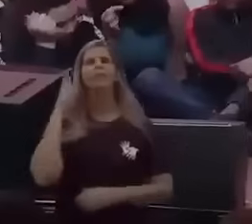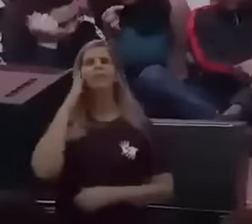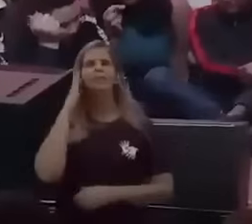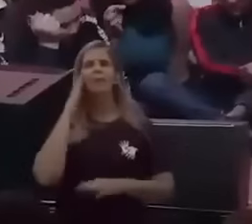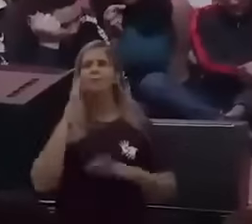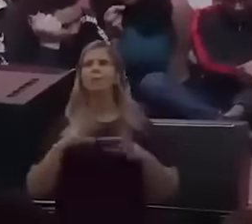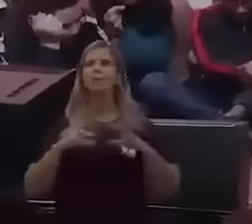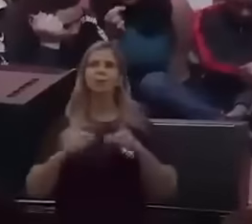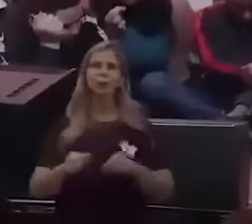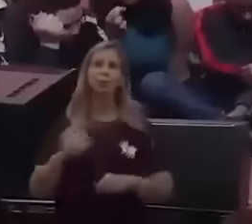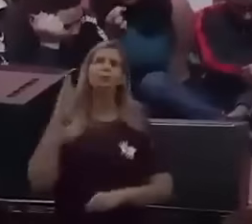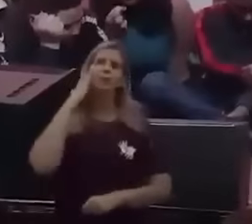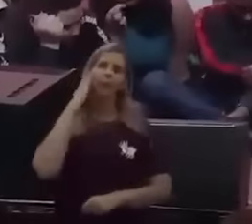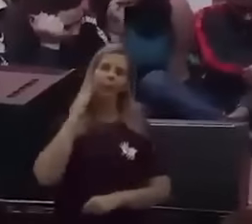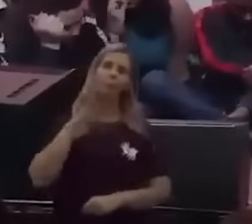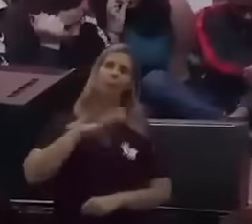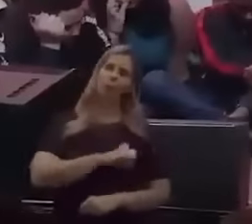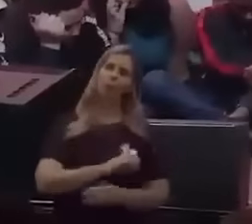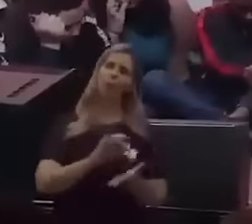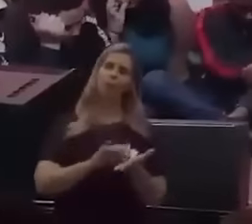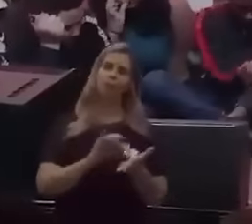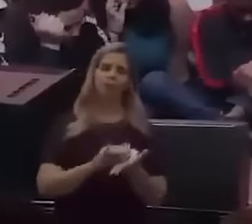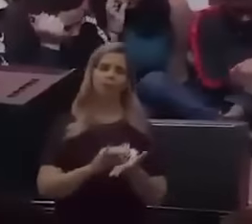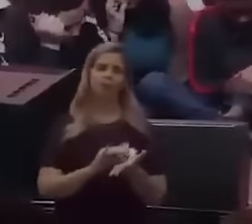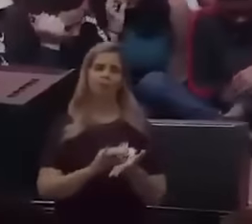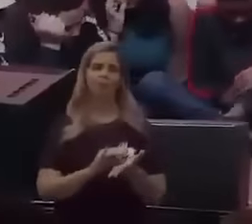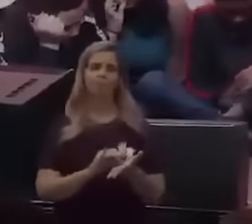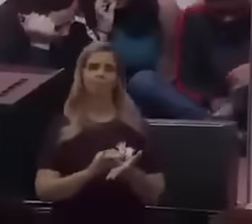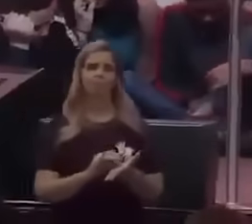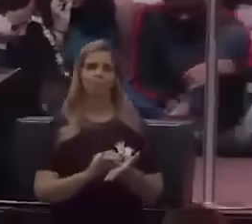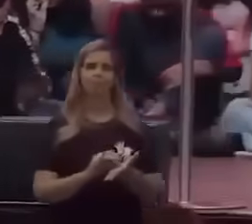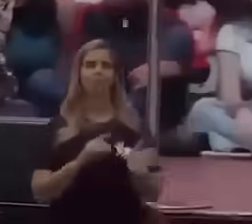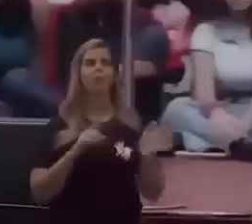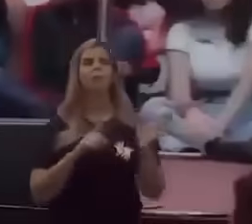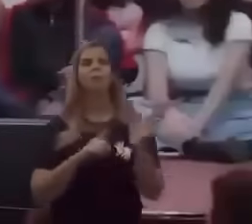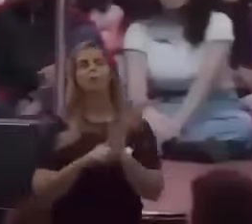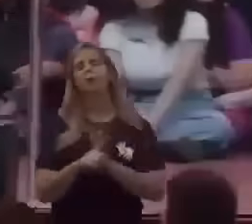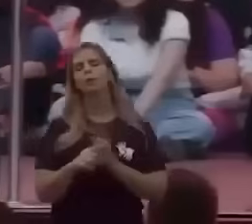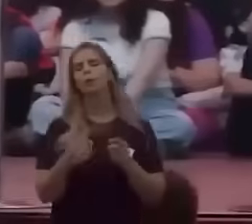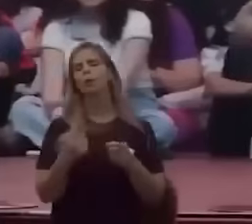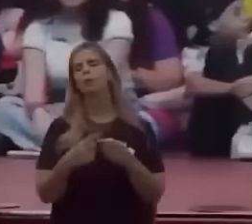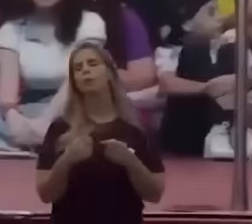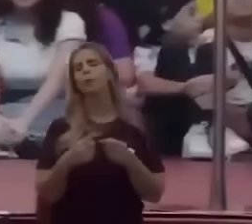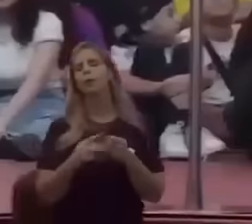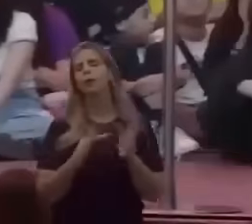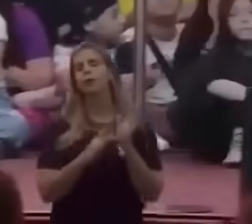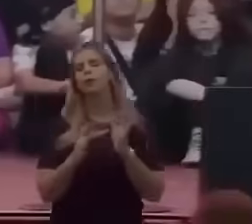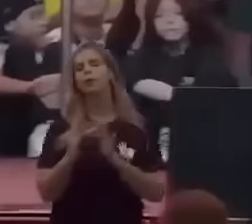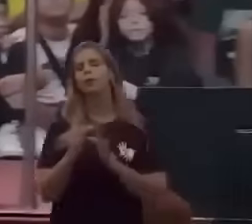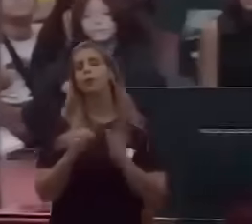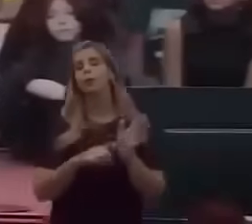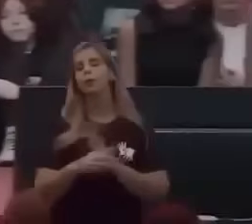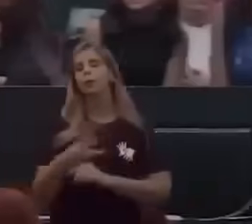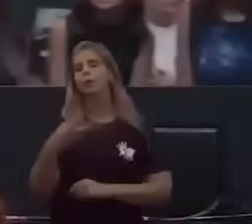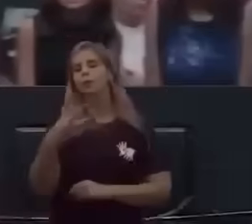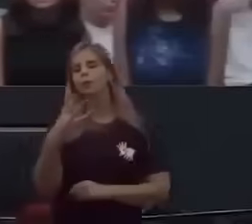que eu te amo, então apascenta as minhas ovelhas. Pergunta: por que Jesus perguntou para Pedro três